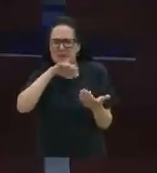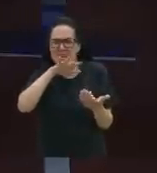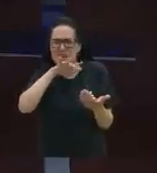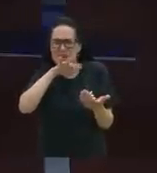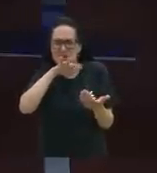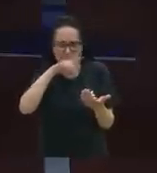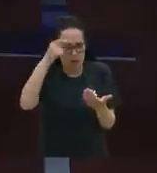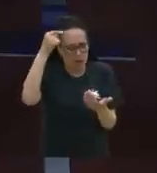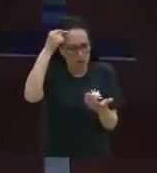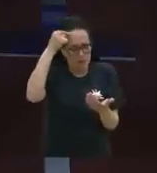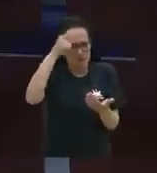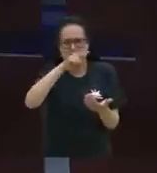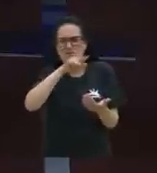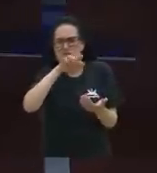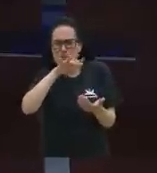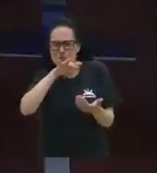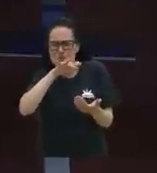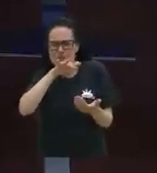cabeça ruim.